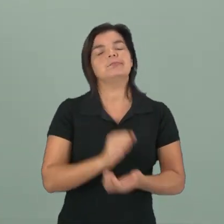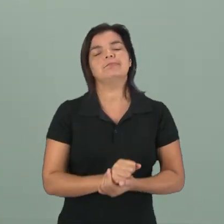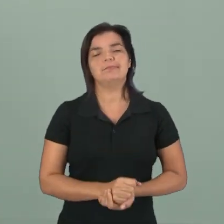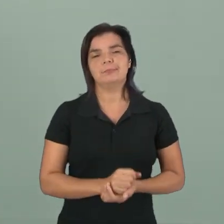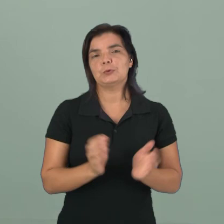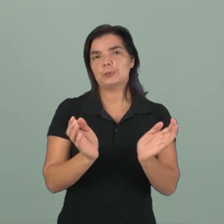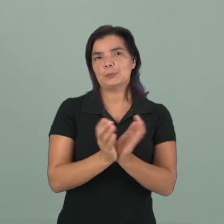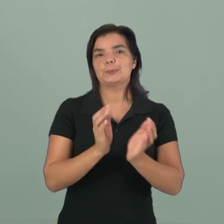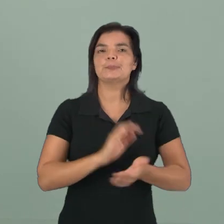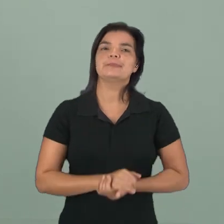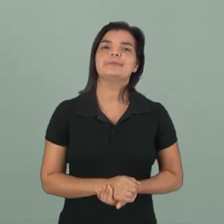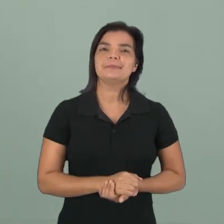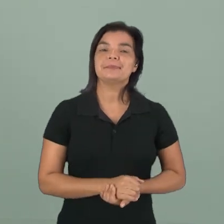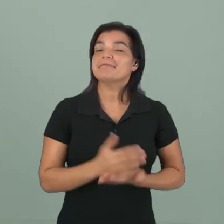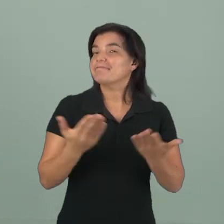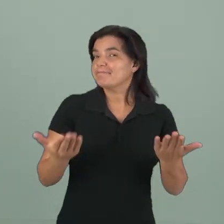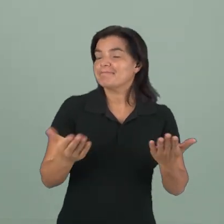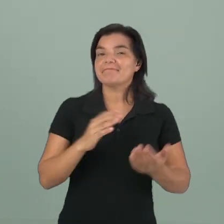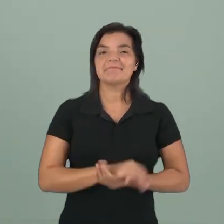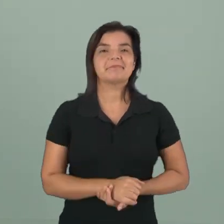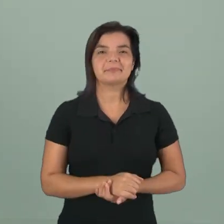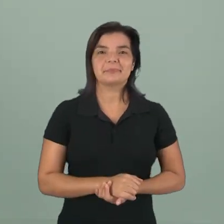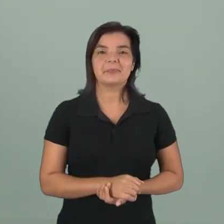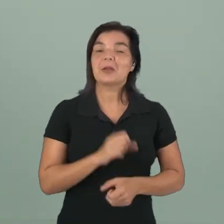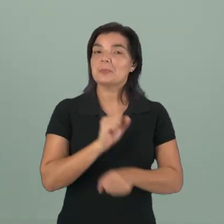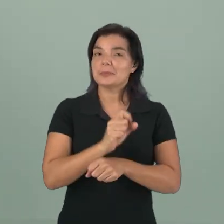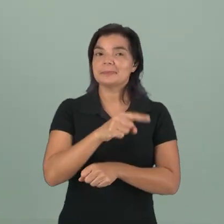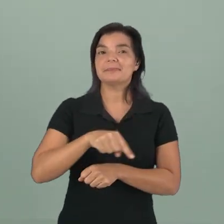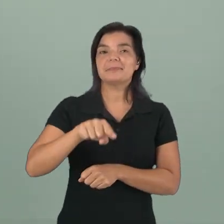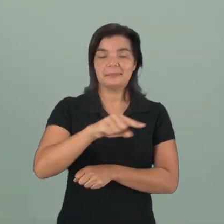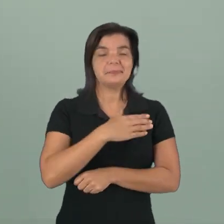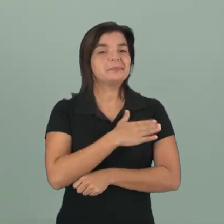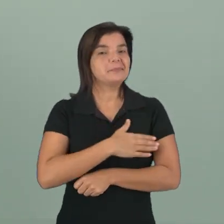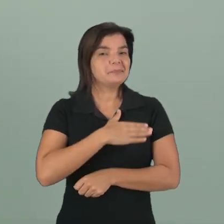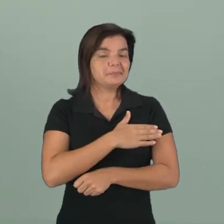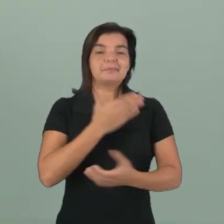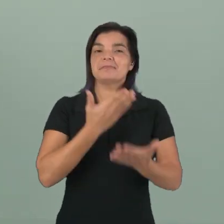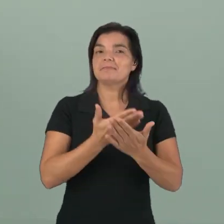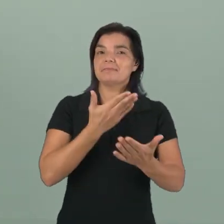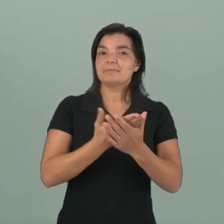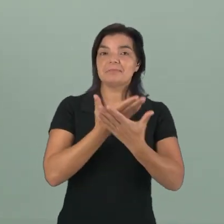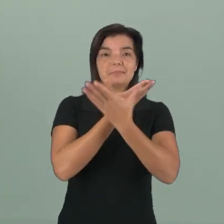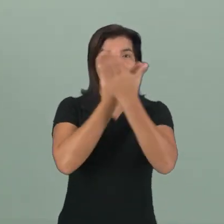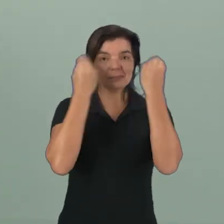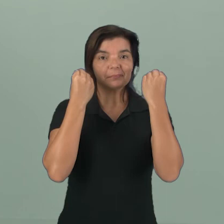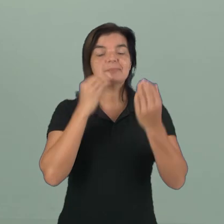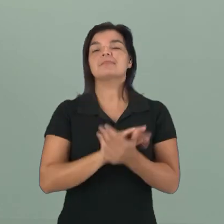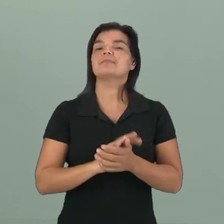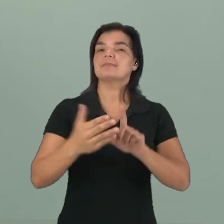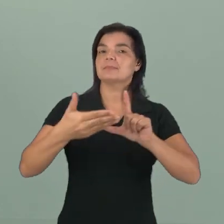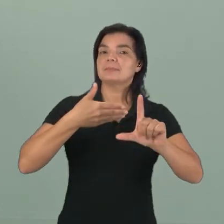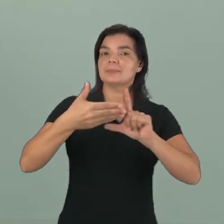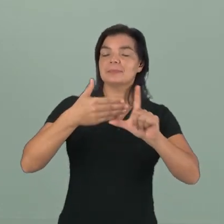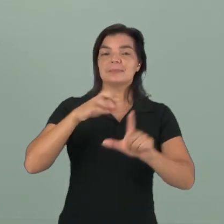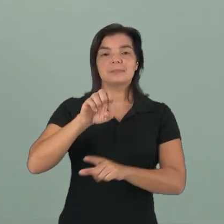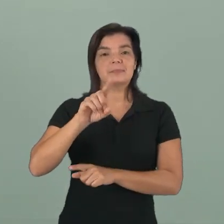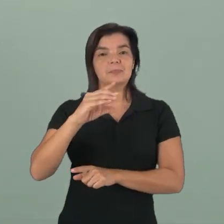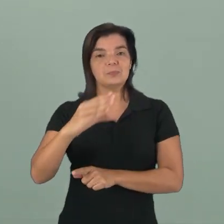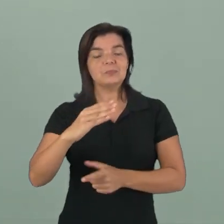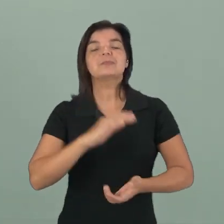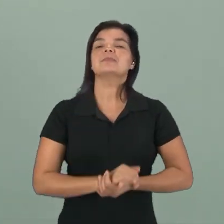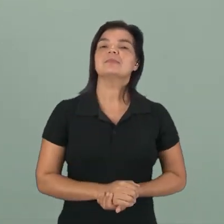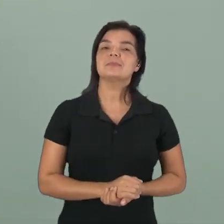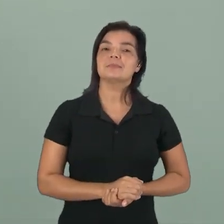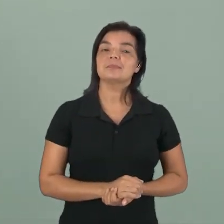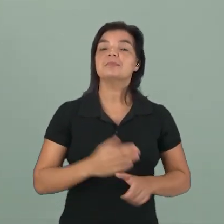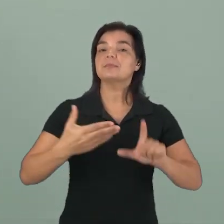mesmo grupo. E é isso, pessoal. Espero que vocês tenham gostado da aula. Não esqueçam de acessar a plataforma